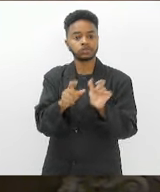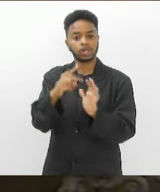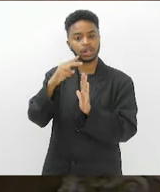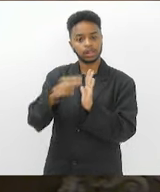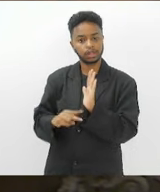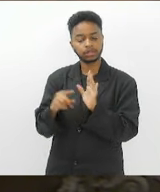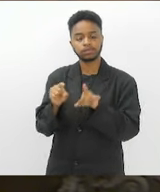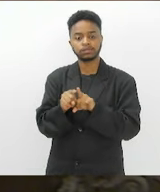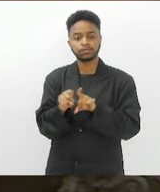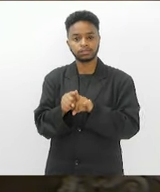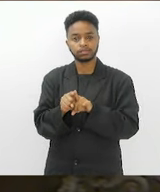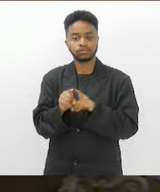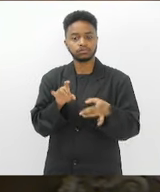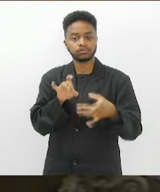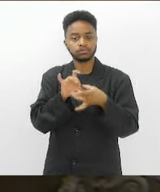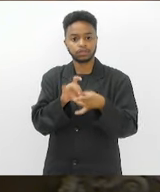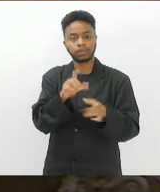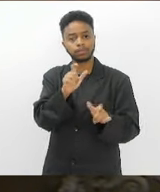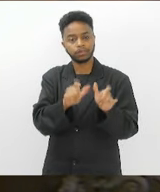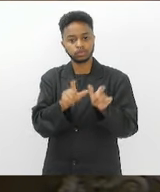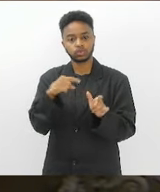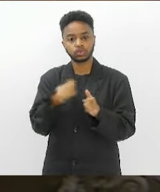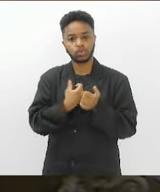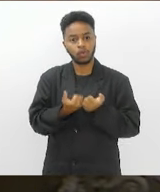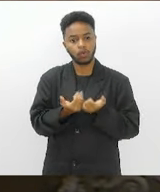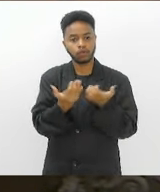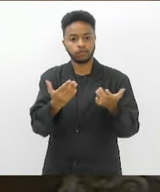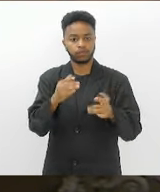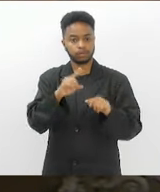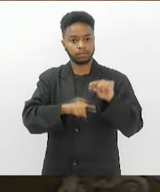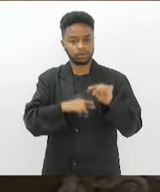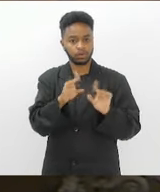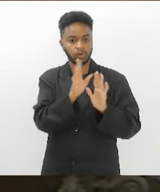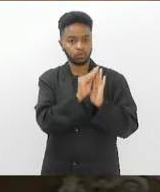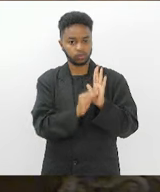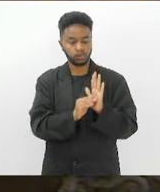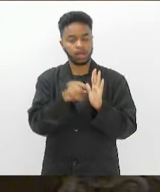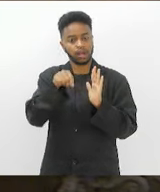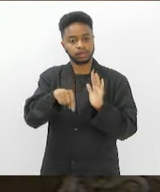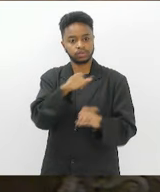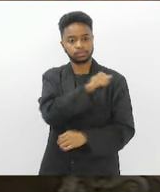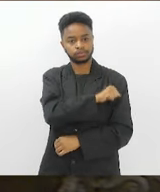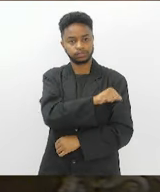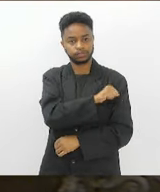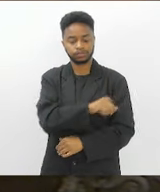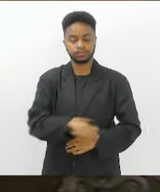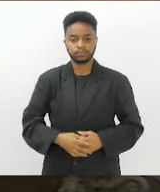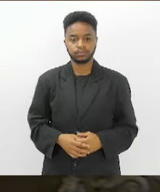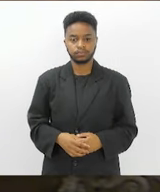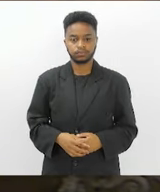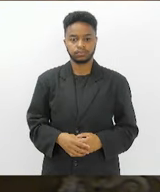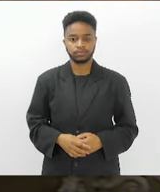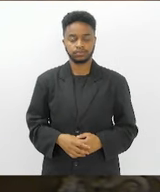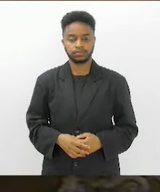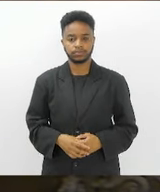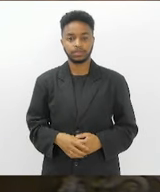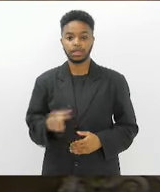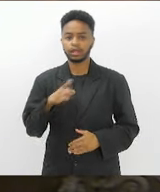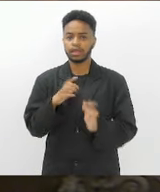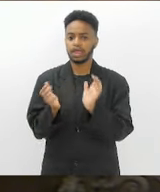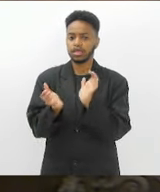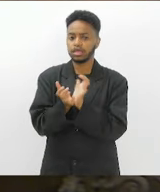quem realmente servimos, que é o nosso Estado do Rio de Janeiro. Temos uma equipe